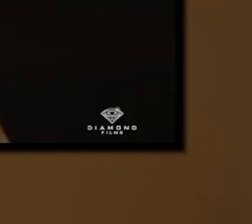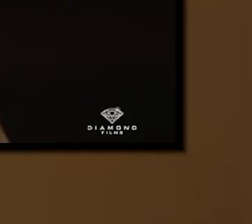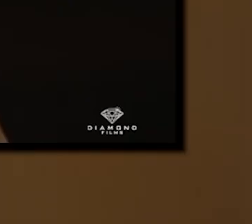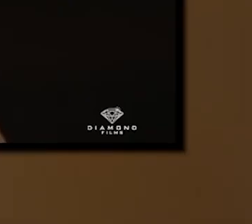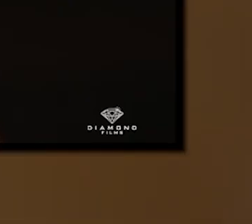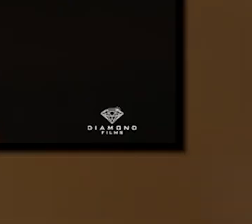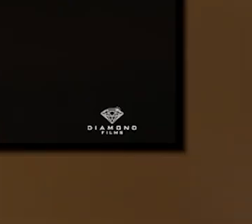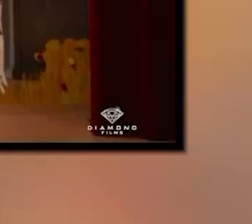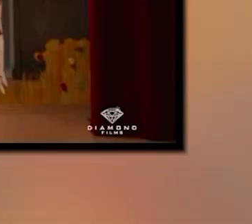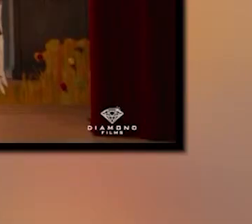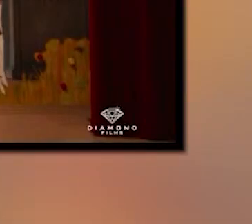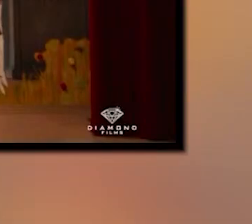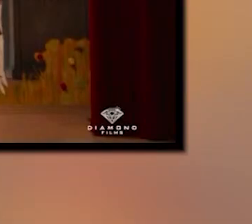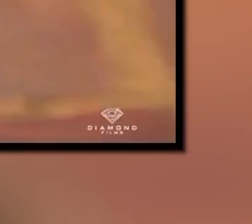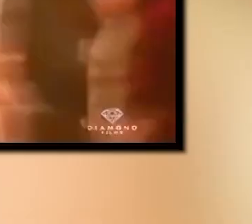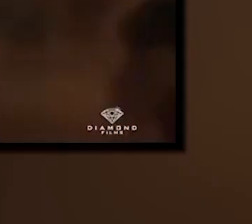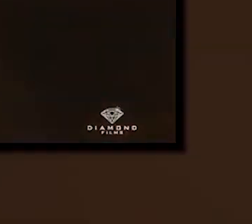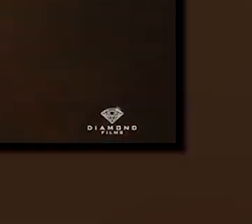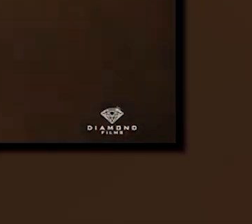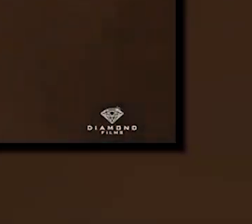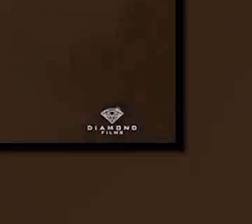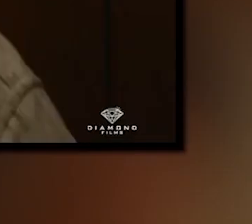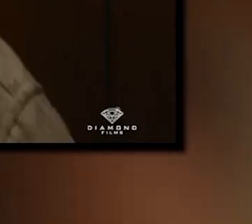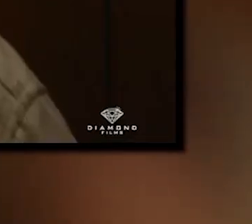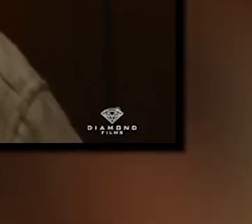Do you want the truth now?